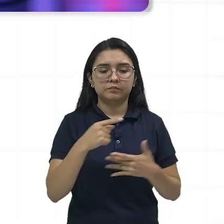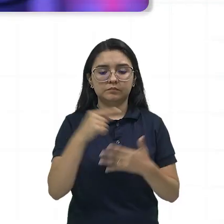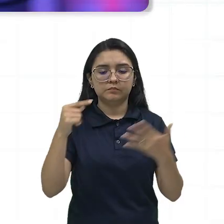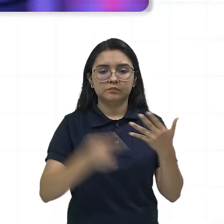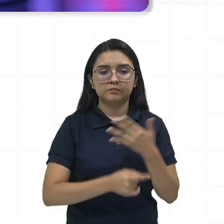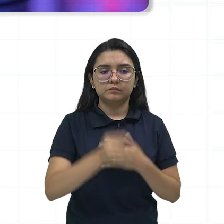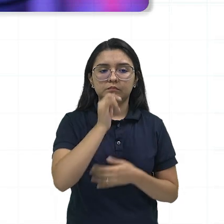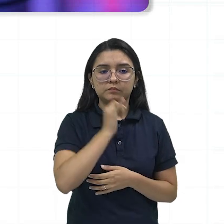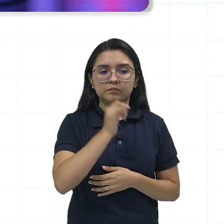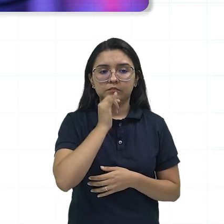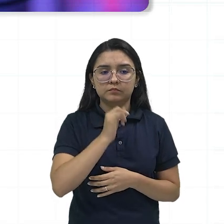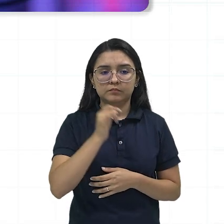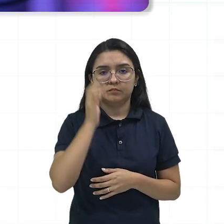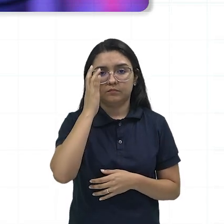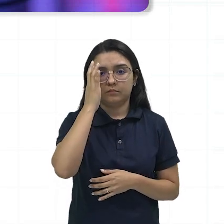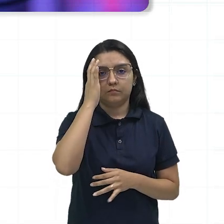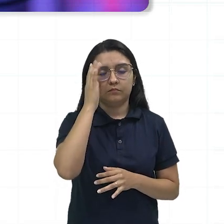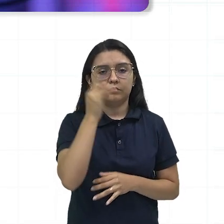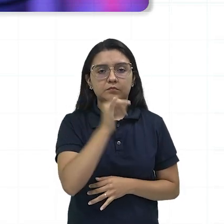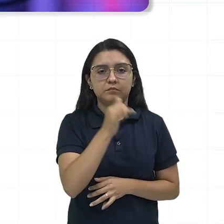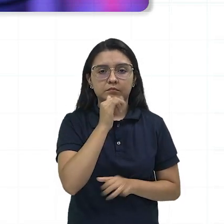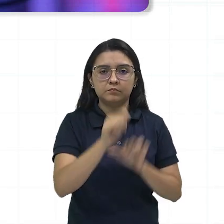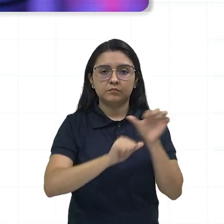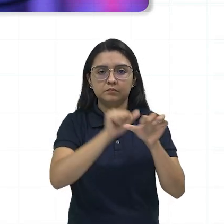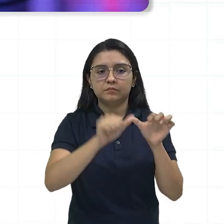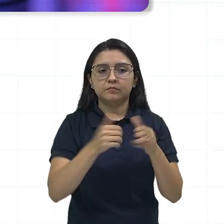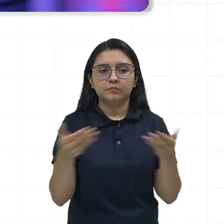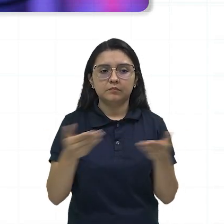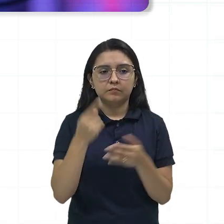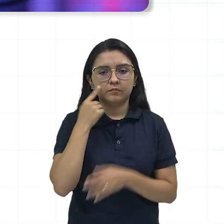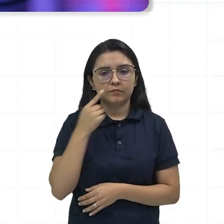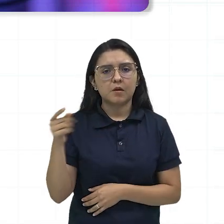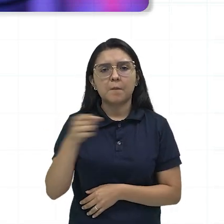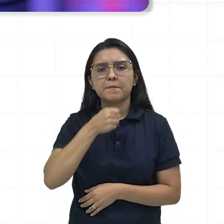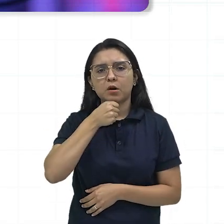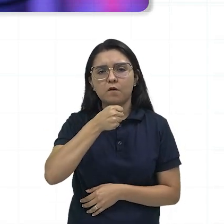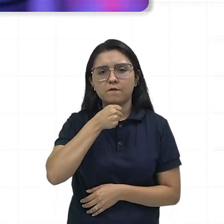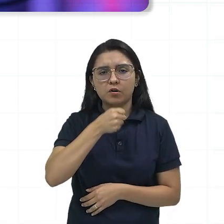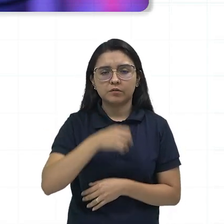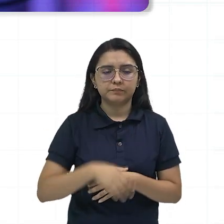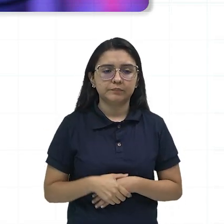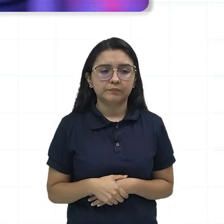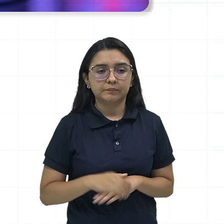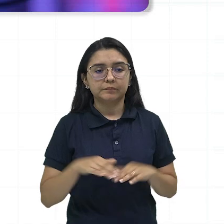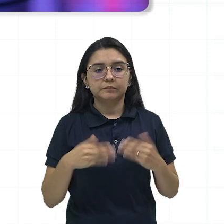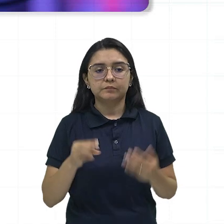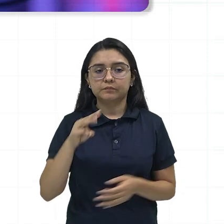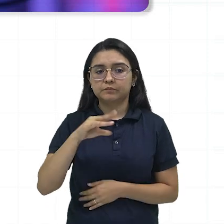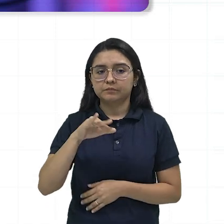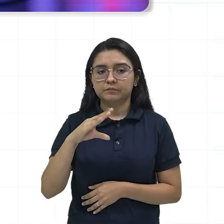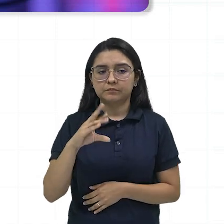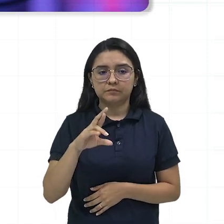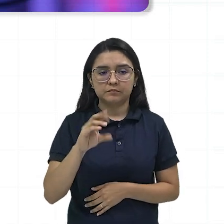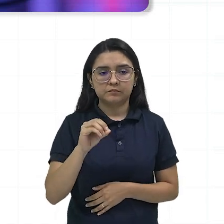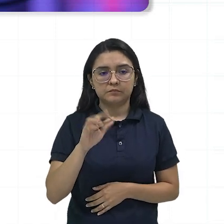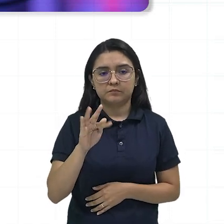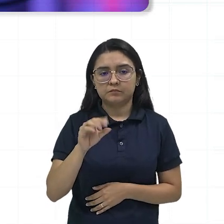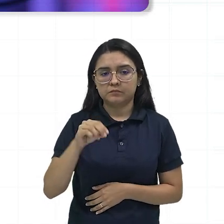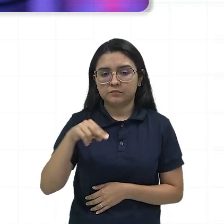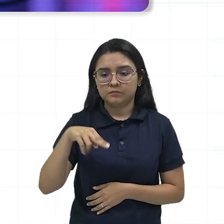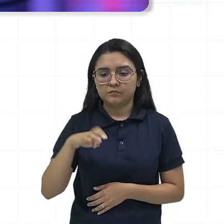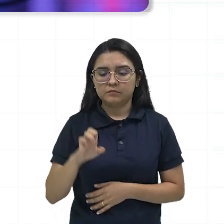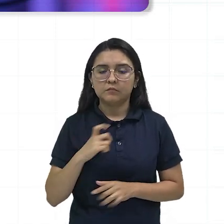exemplos, né, de transformação de energia. E aí nós temos o microfone, né? Então, os microfones,